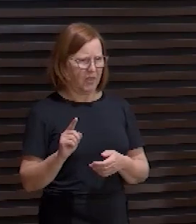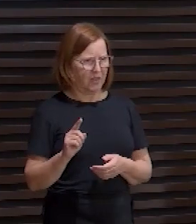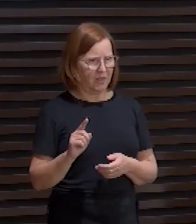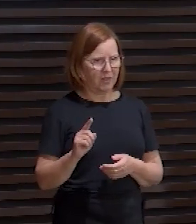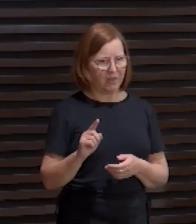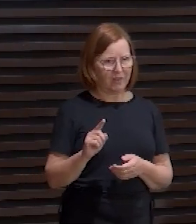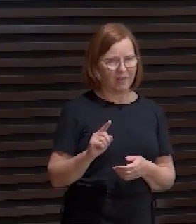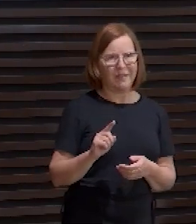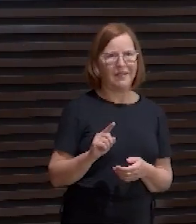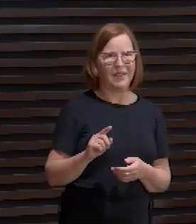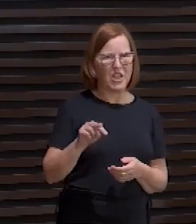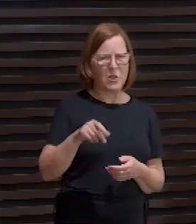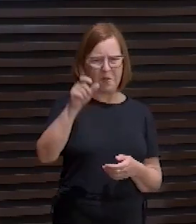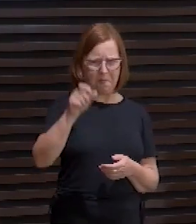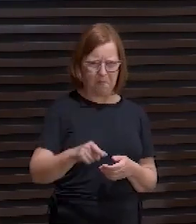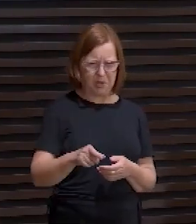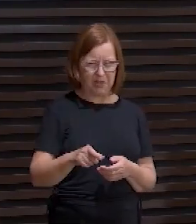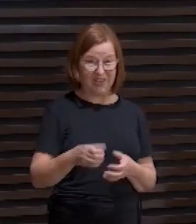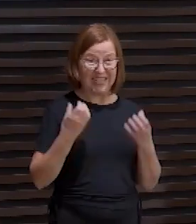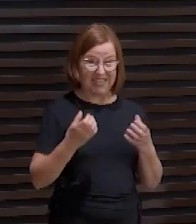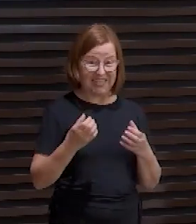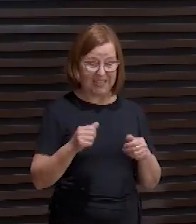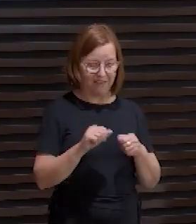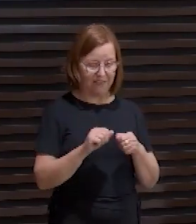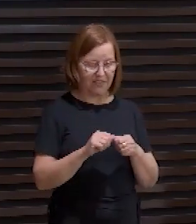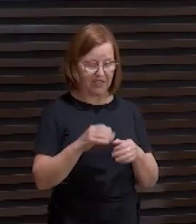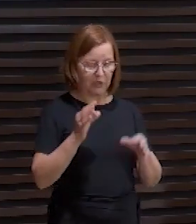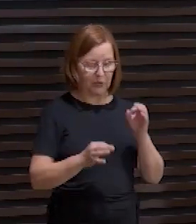pessoa. O Senhor fará justiça, igreja.